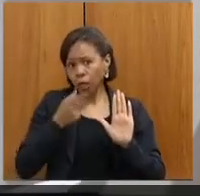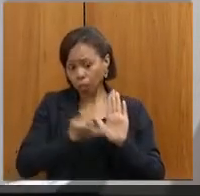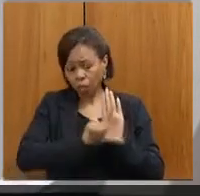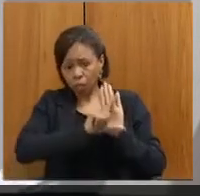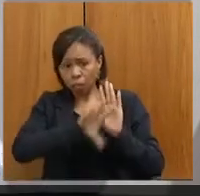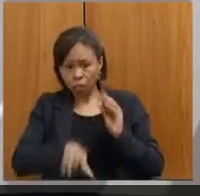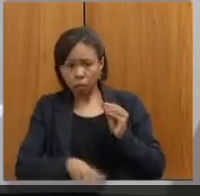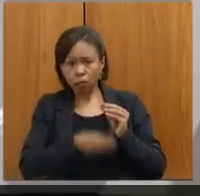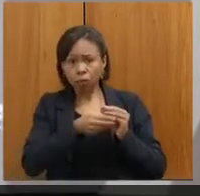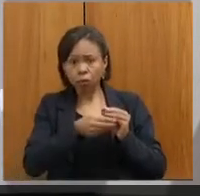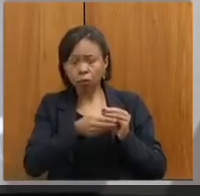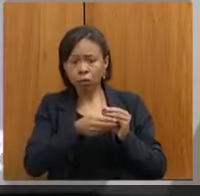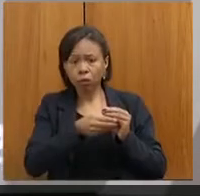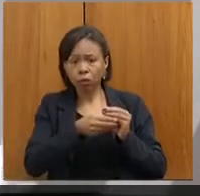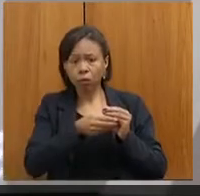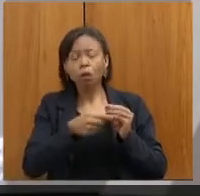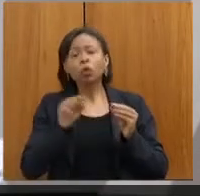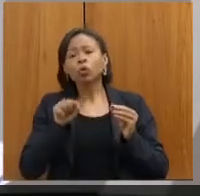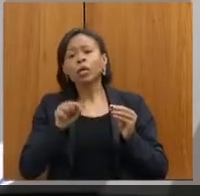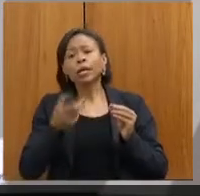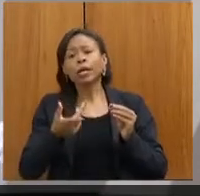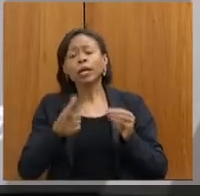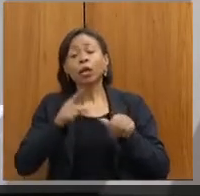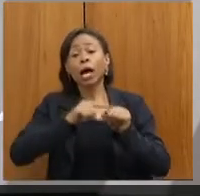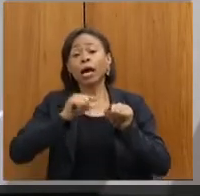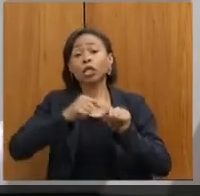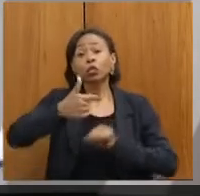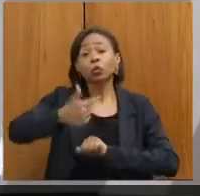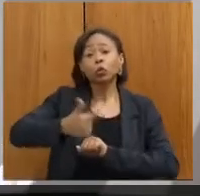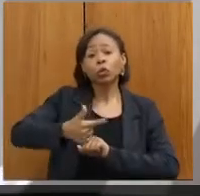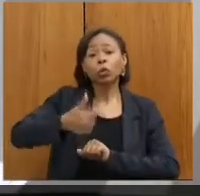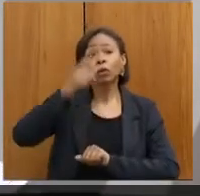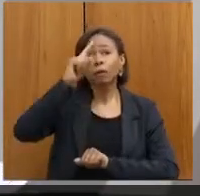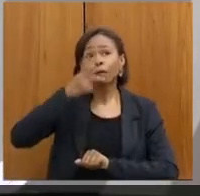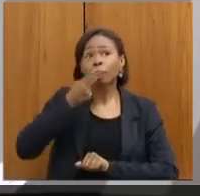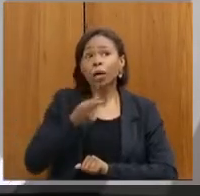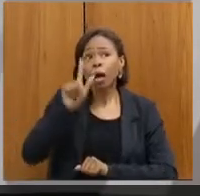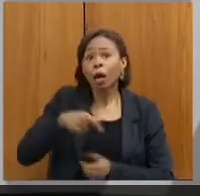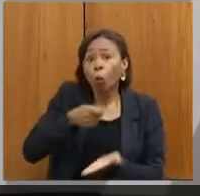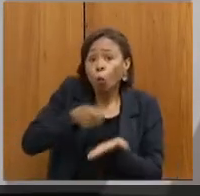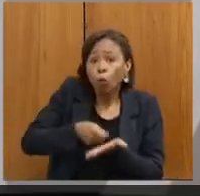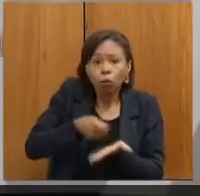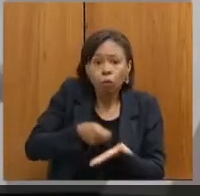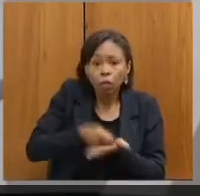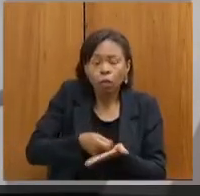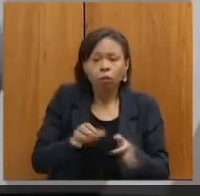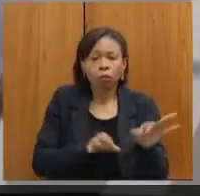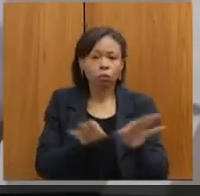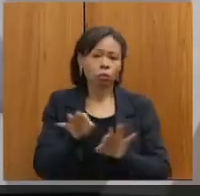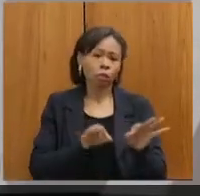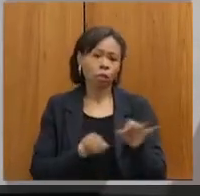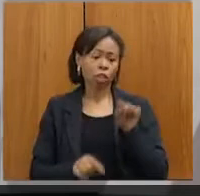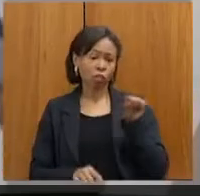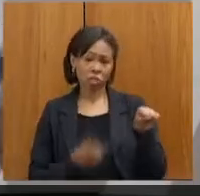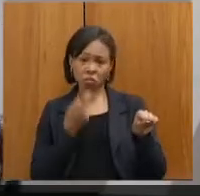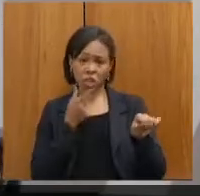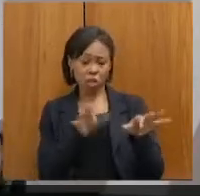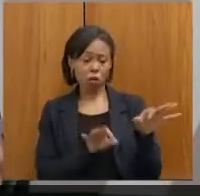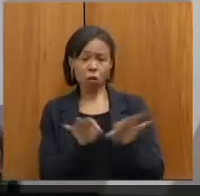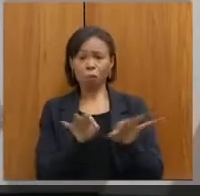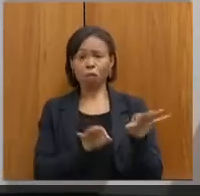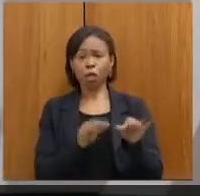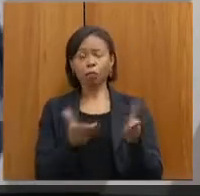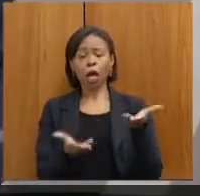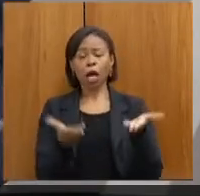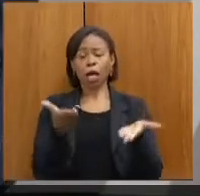complementar diz no artigo 2º que é obrigatório um plano plano esse que vossa excelência disse que para ter um